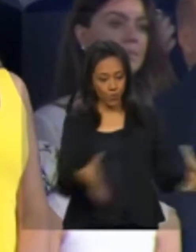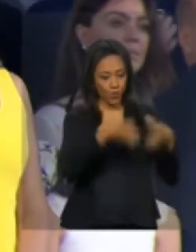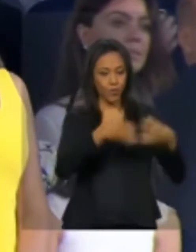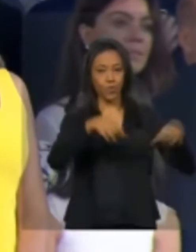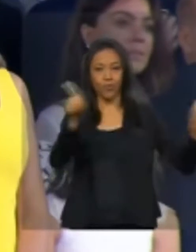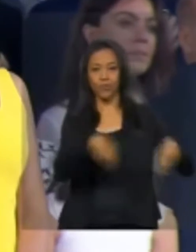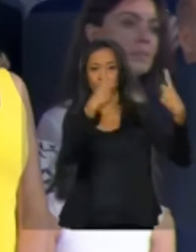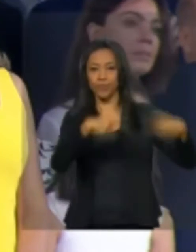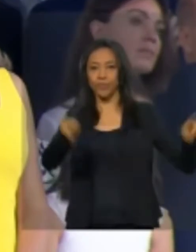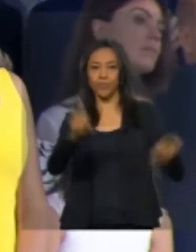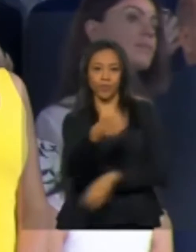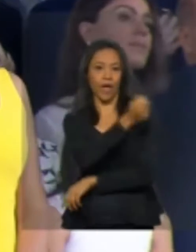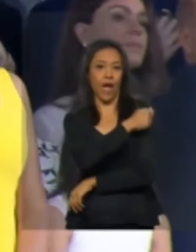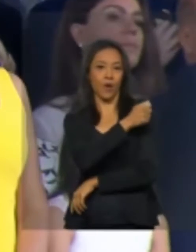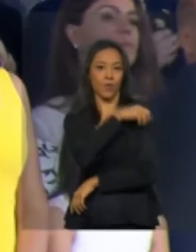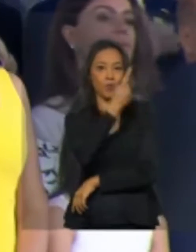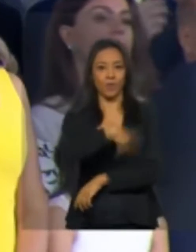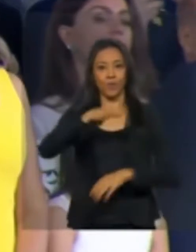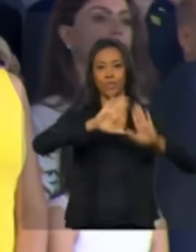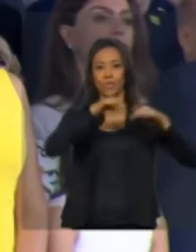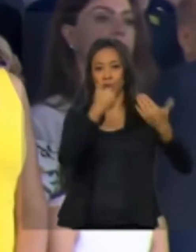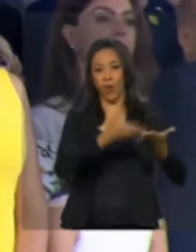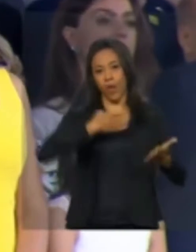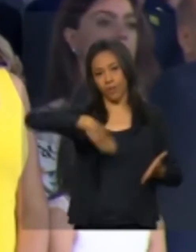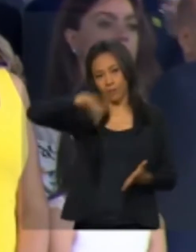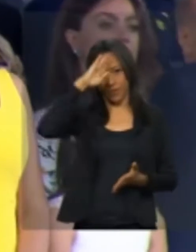Sérgio Reis, mais alguns outros